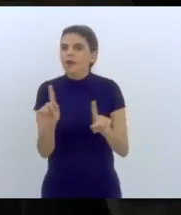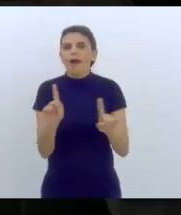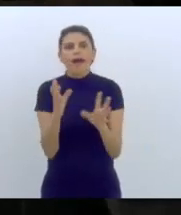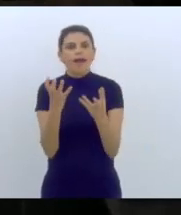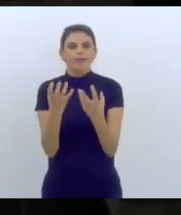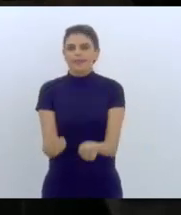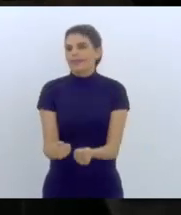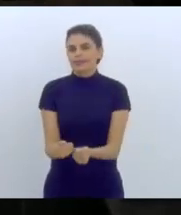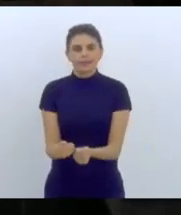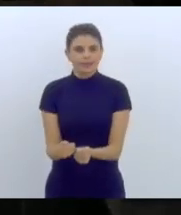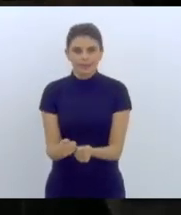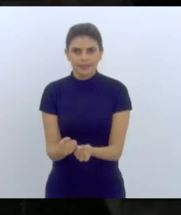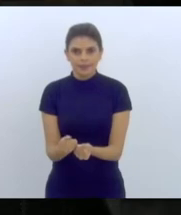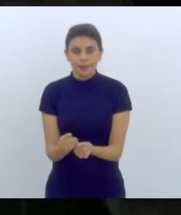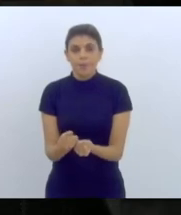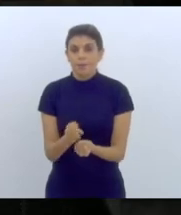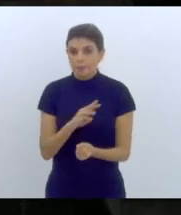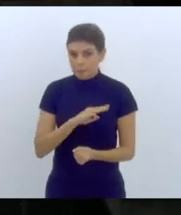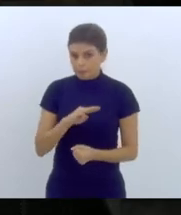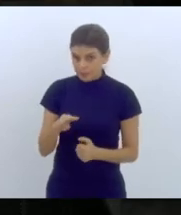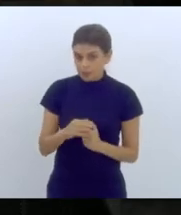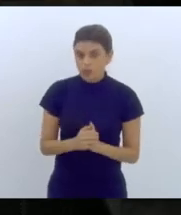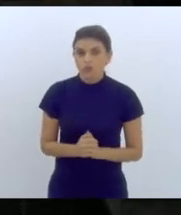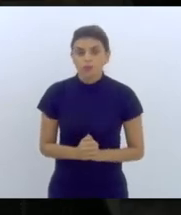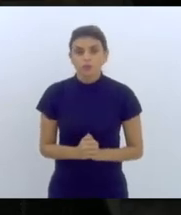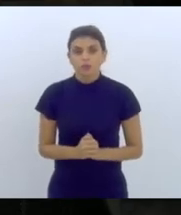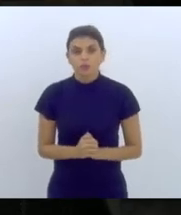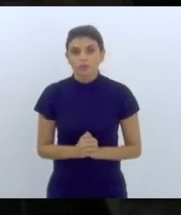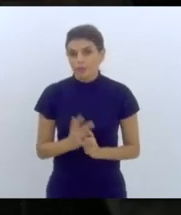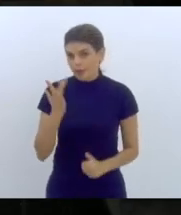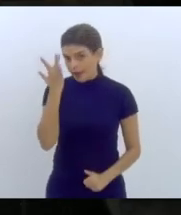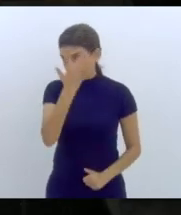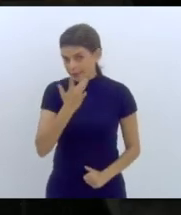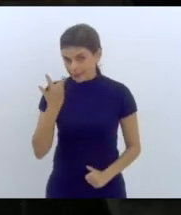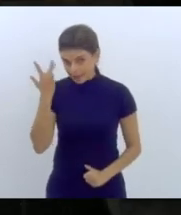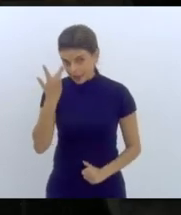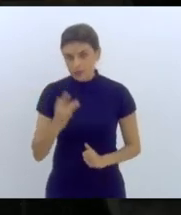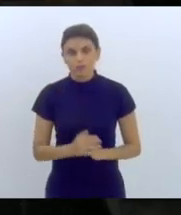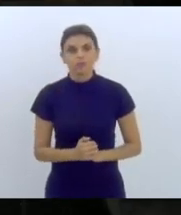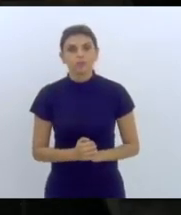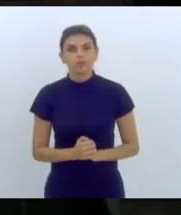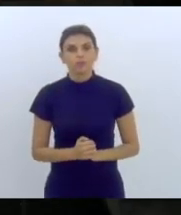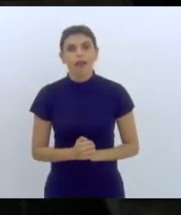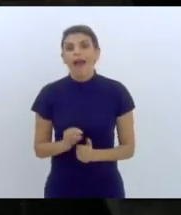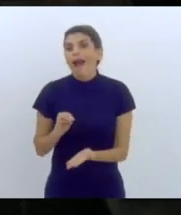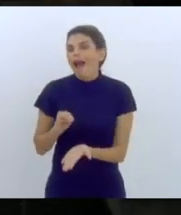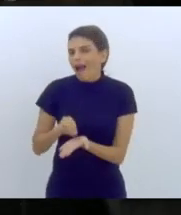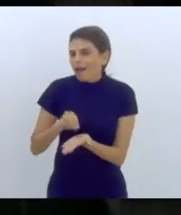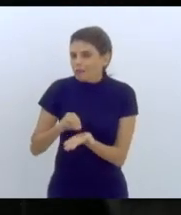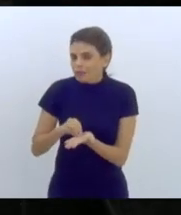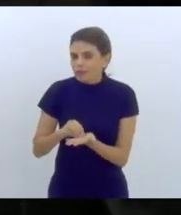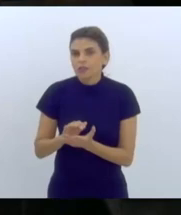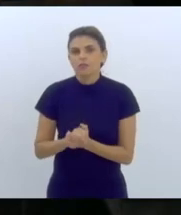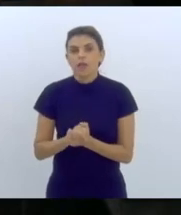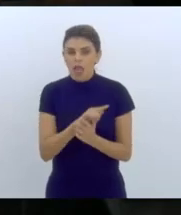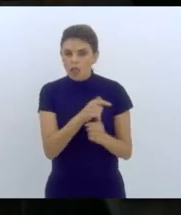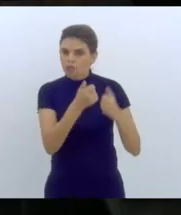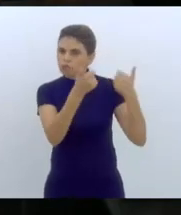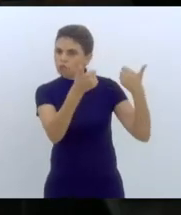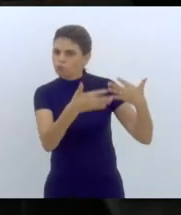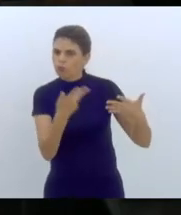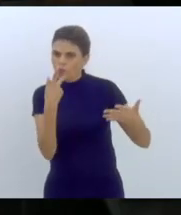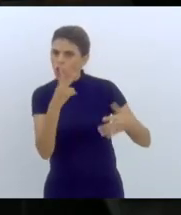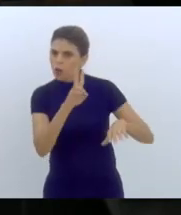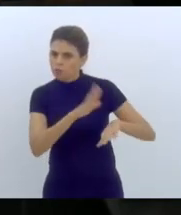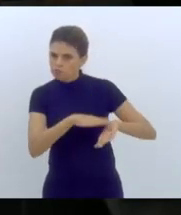inaceitável pelo ministro Haddad. E ainda mais, cita ele, que